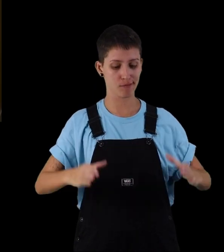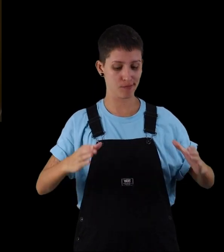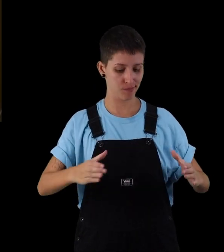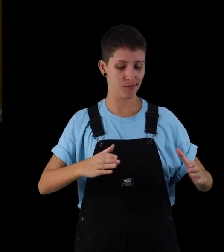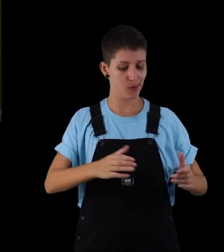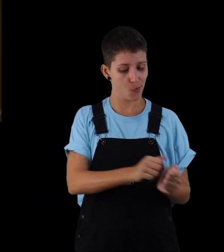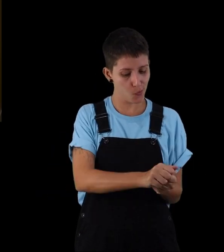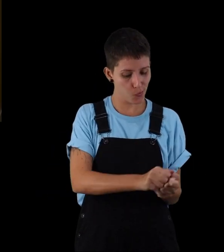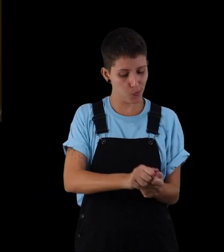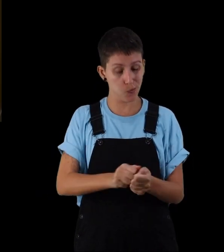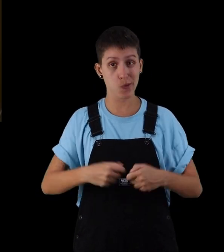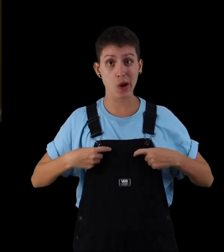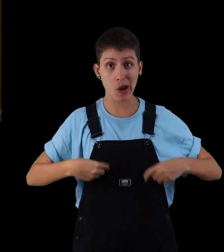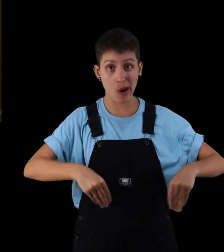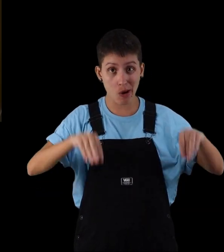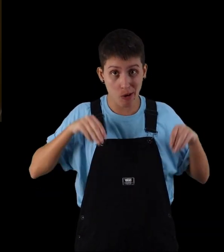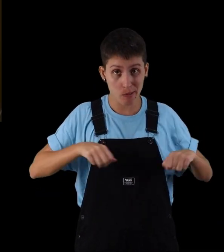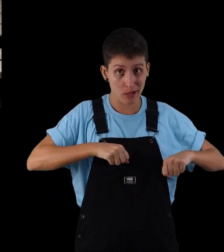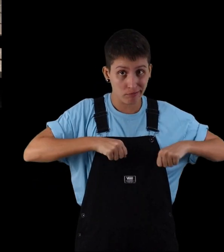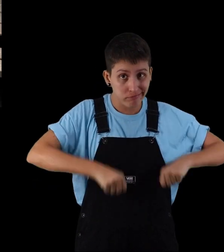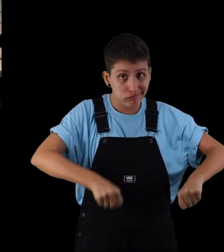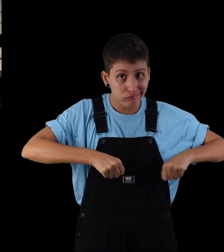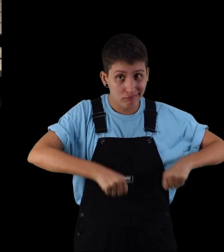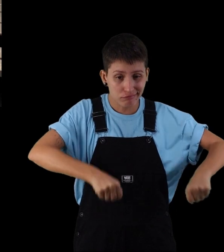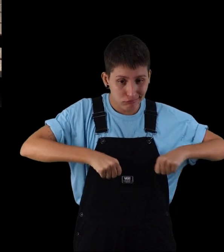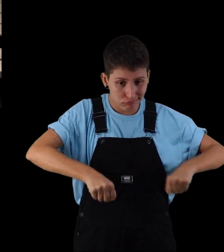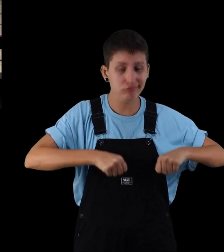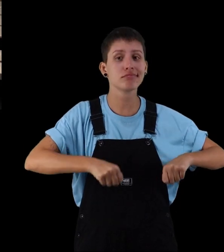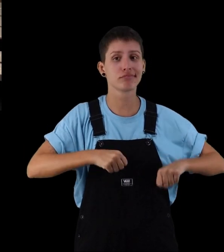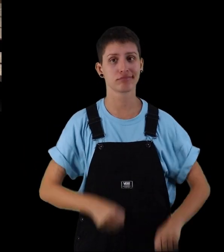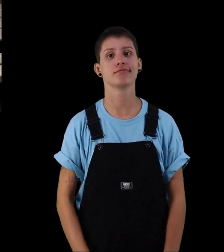na bacia, lavava a roupa no tanque.